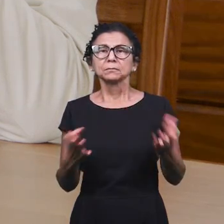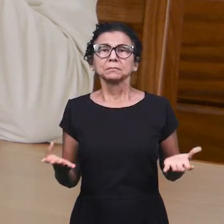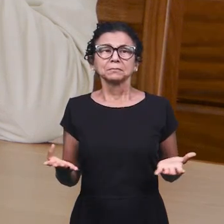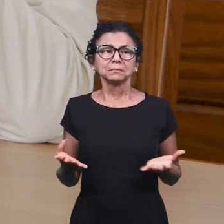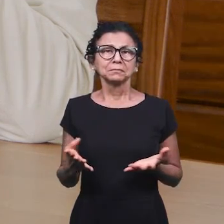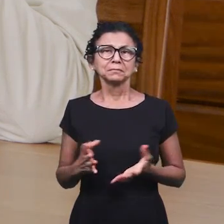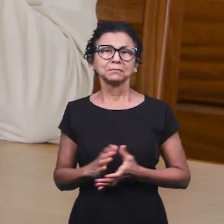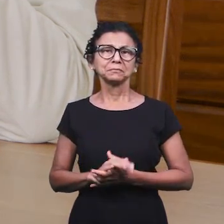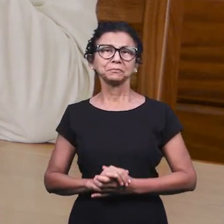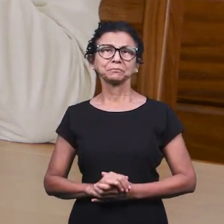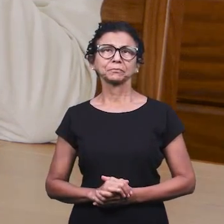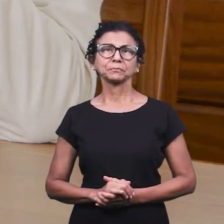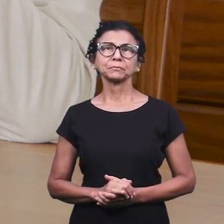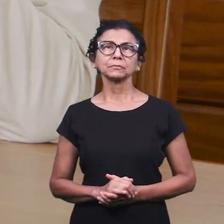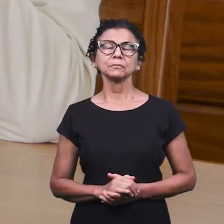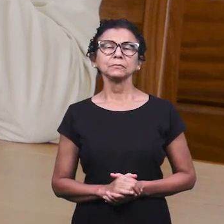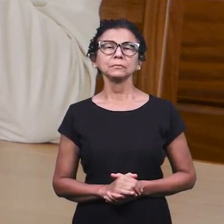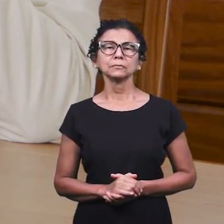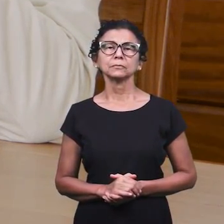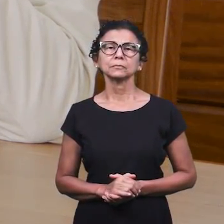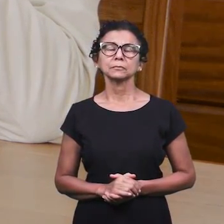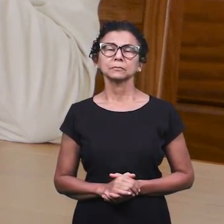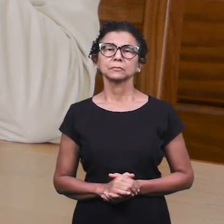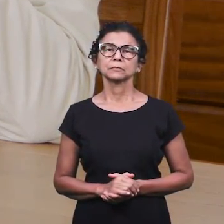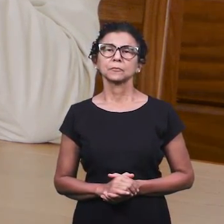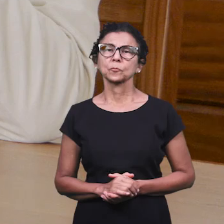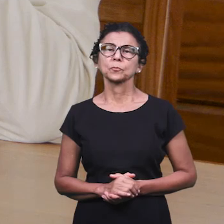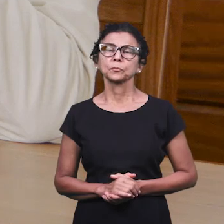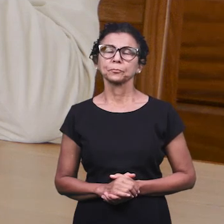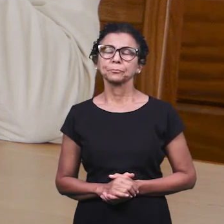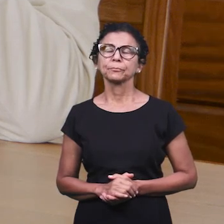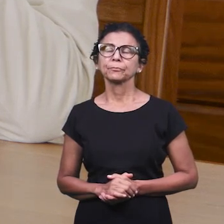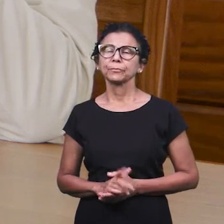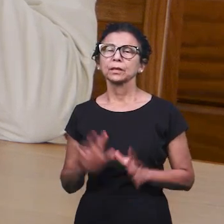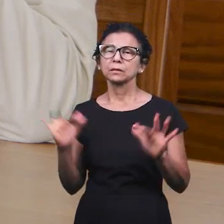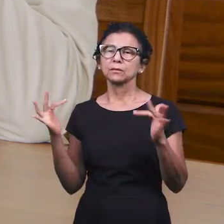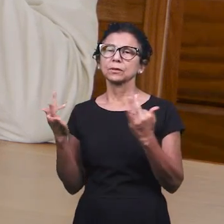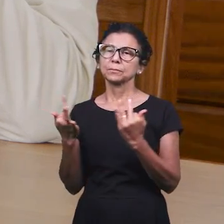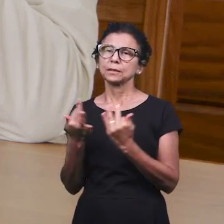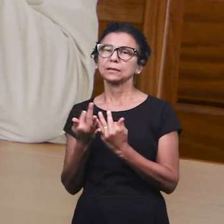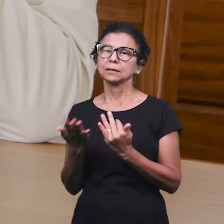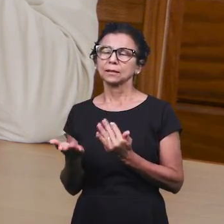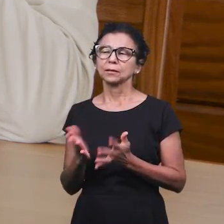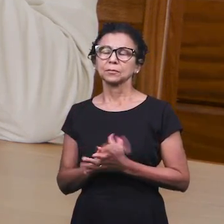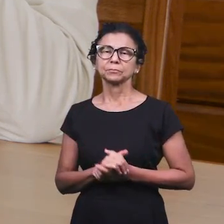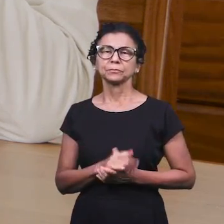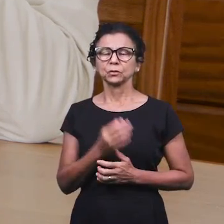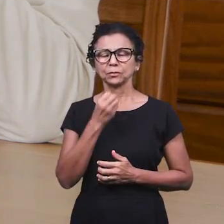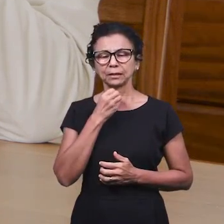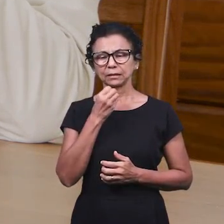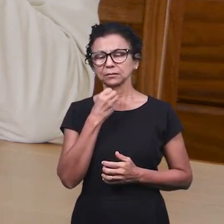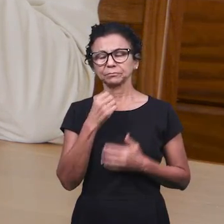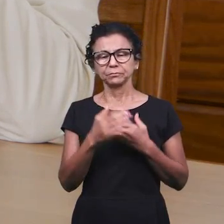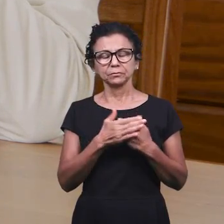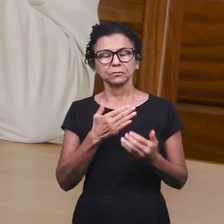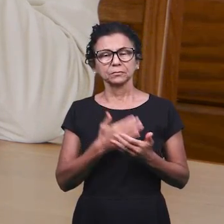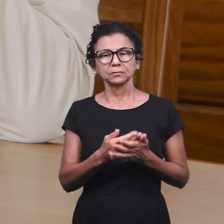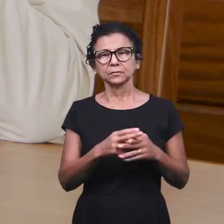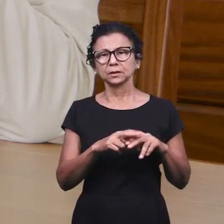família, ela parece que na nossa visão, ela está tão fragilizada. Então, o ataque que ela